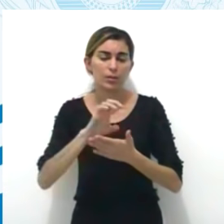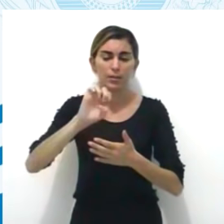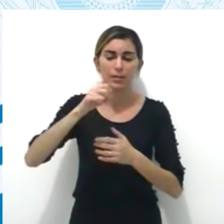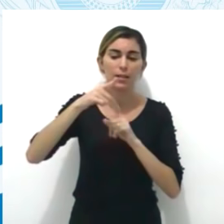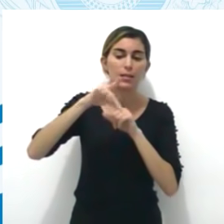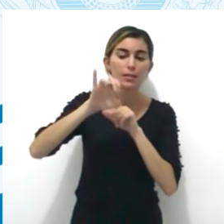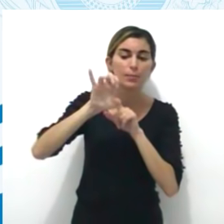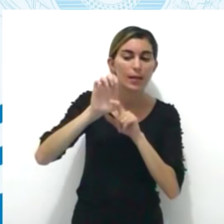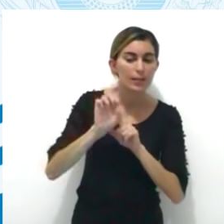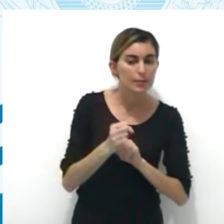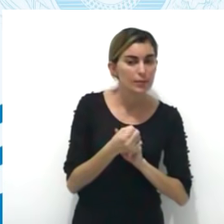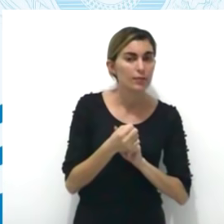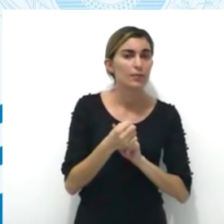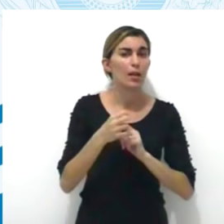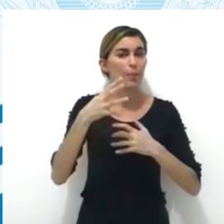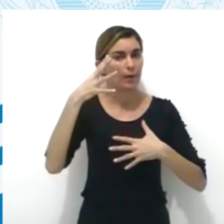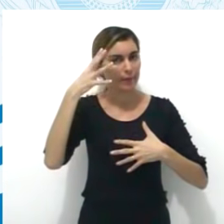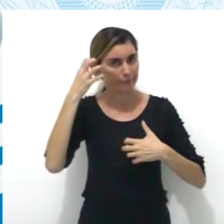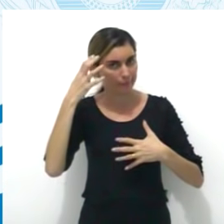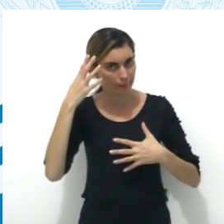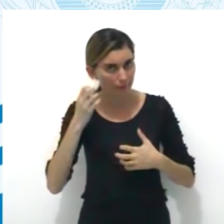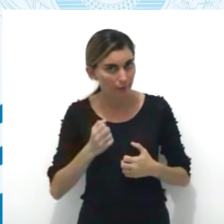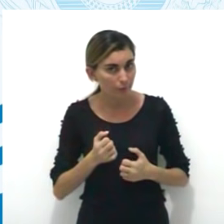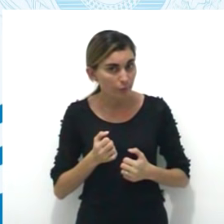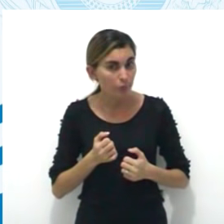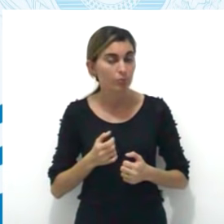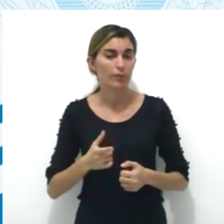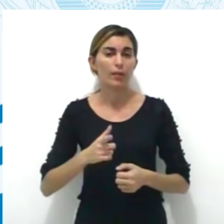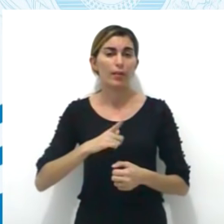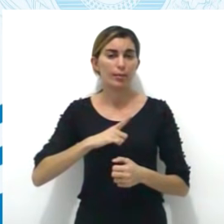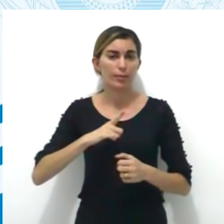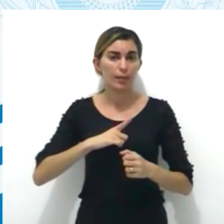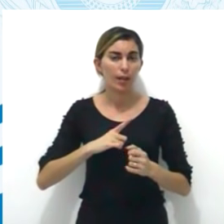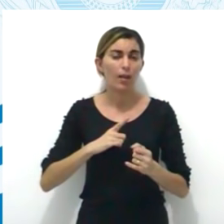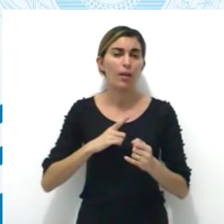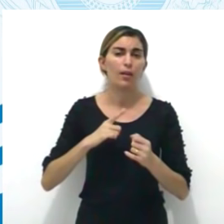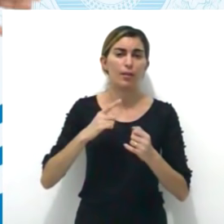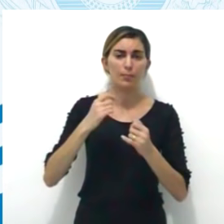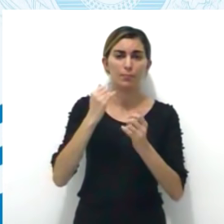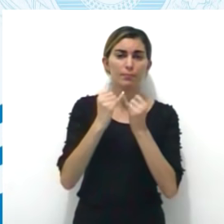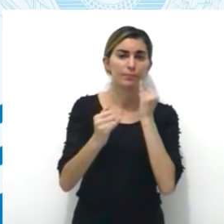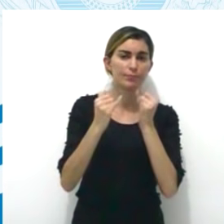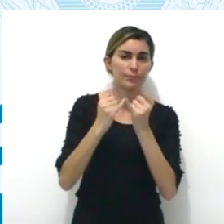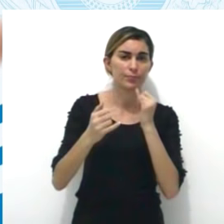algumas espécies de macacos têm um ancestral